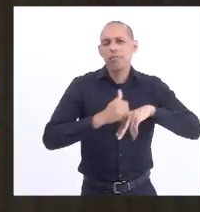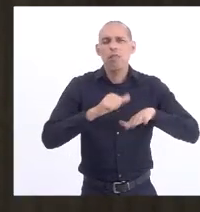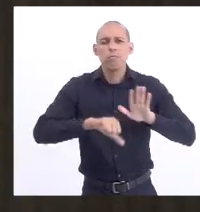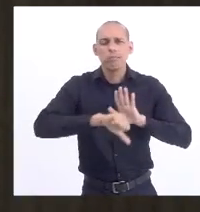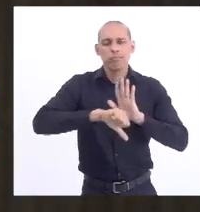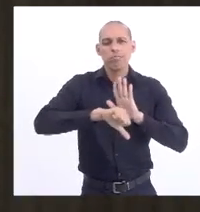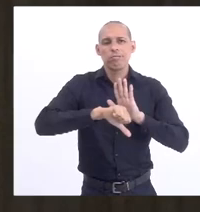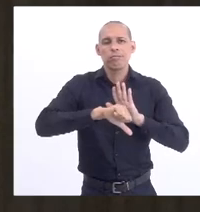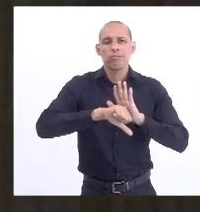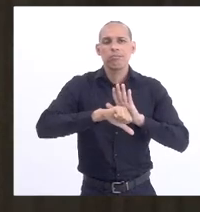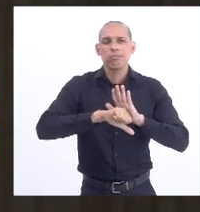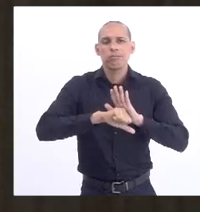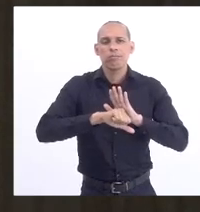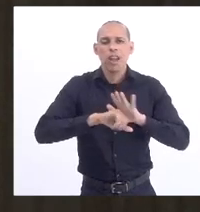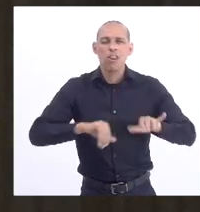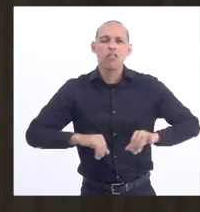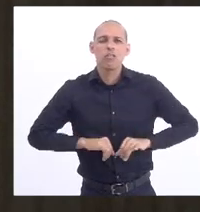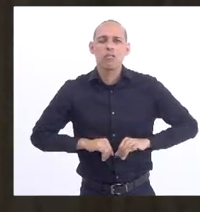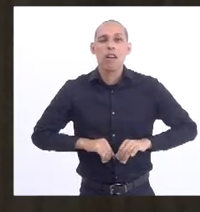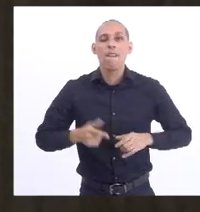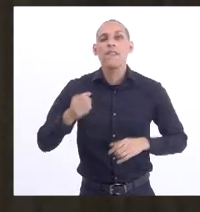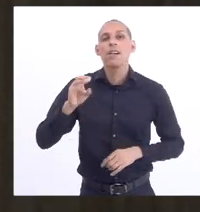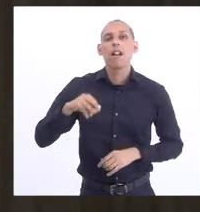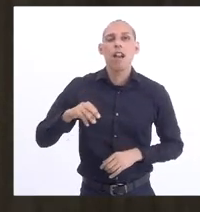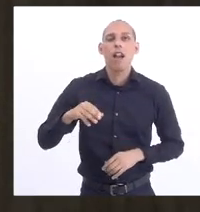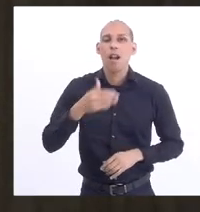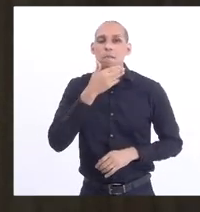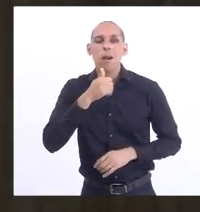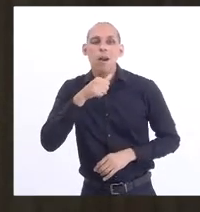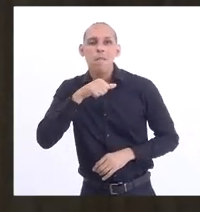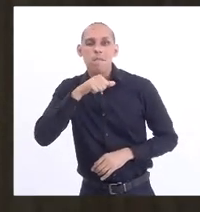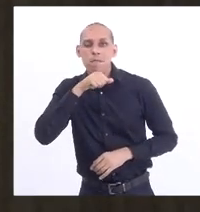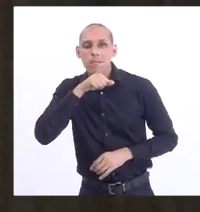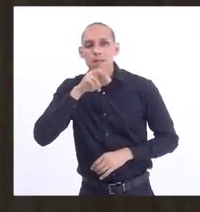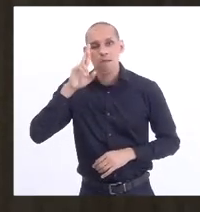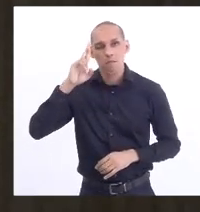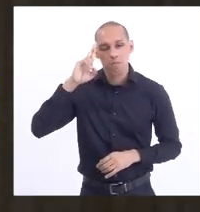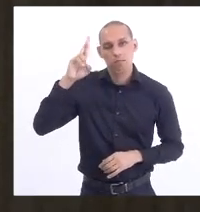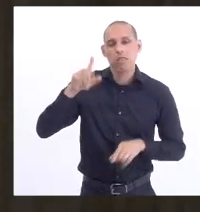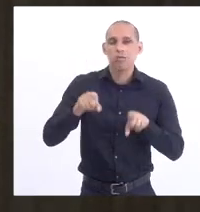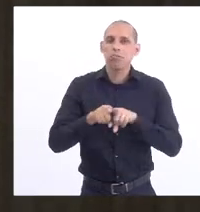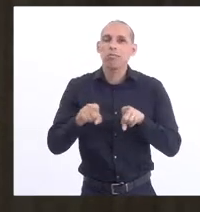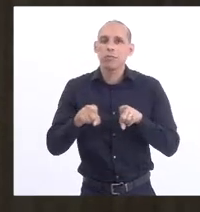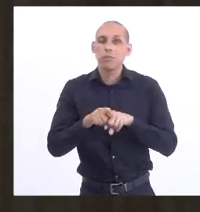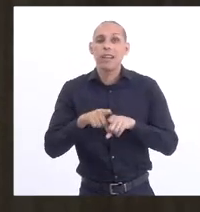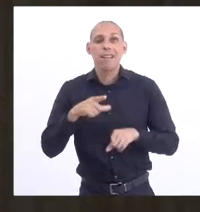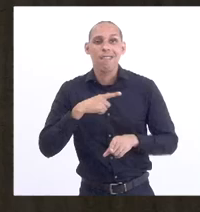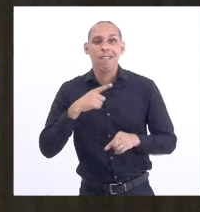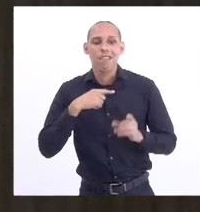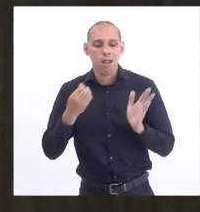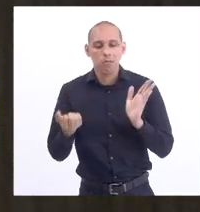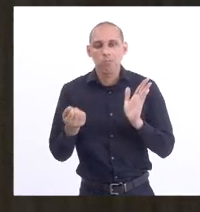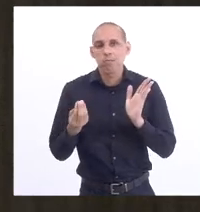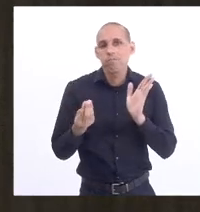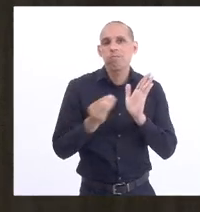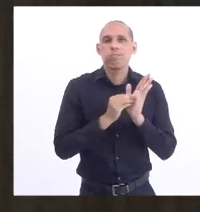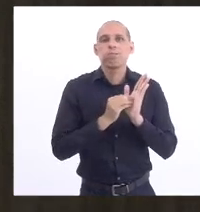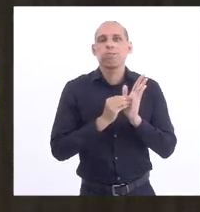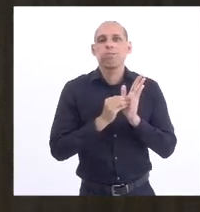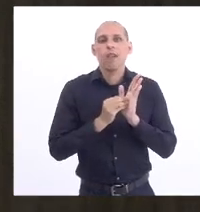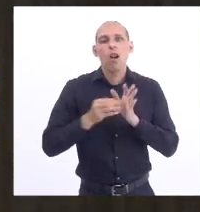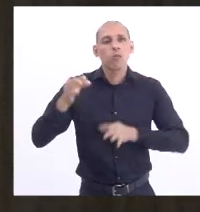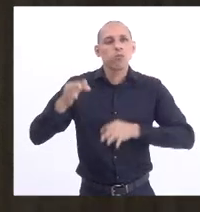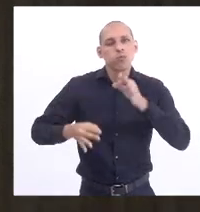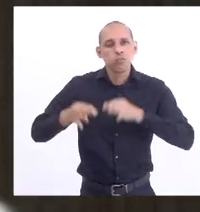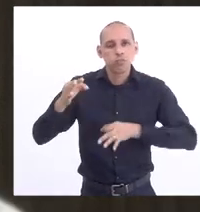crimes cometidos por pais ou responsáveis, indiciados em inquéritos policiais ou condenados em ação